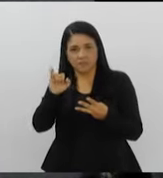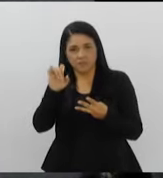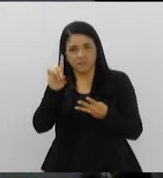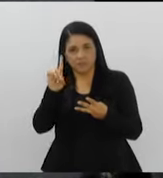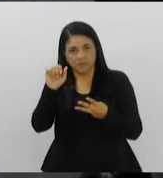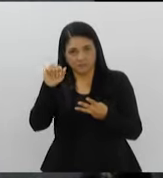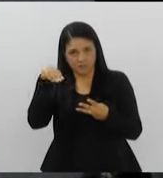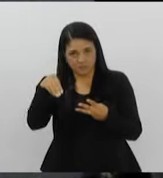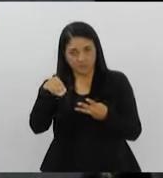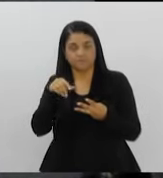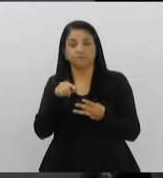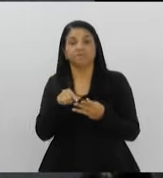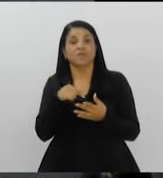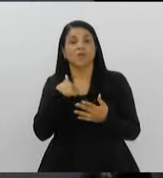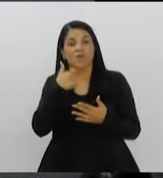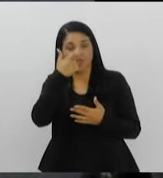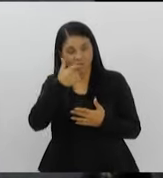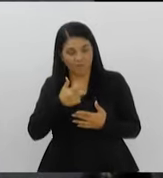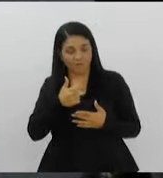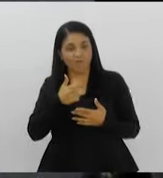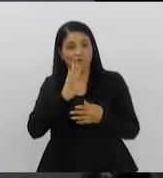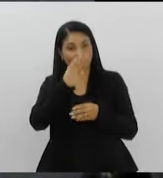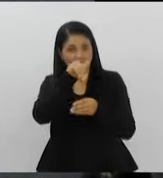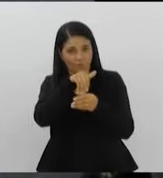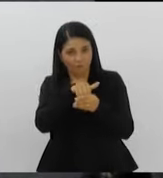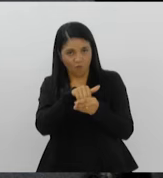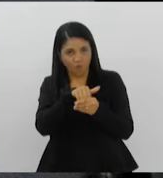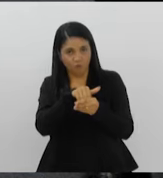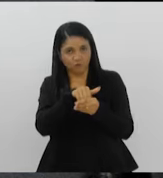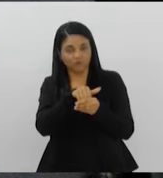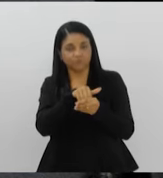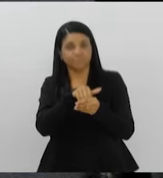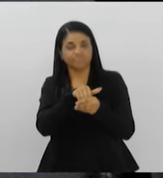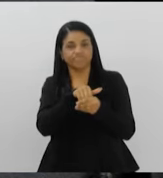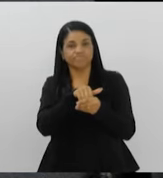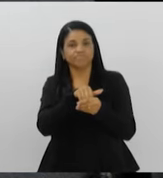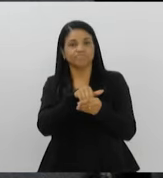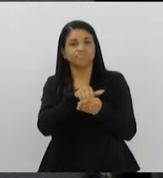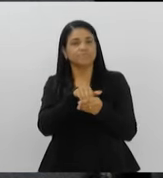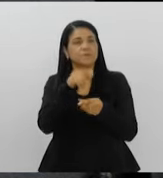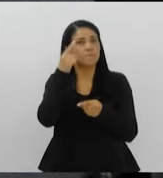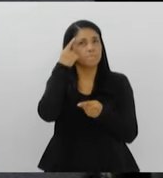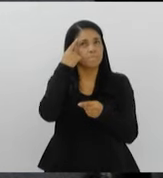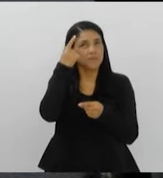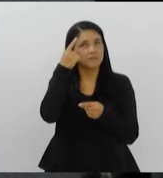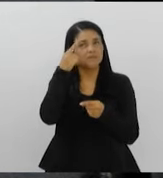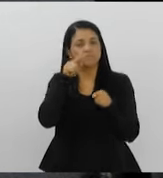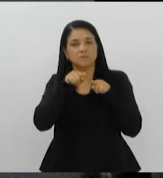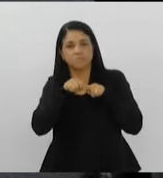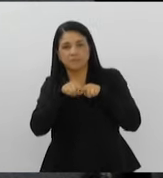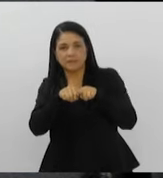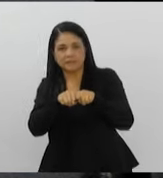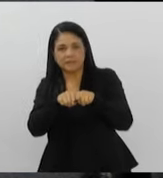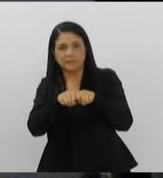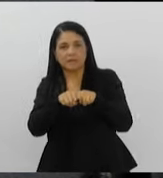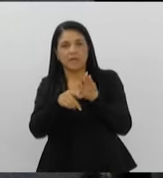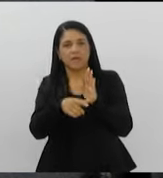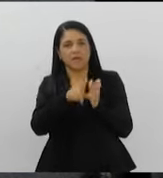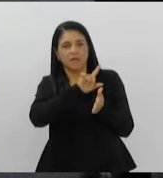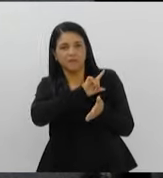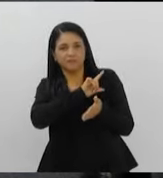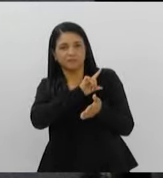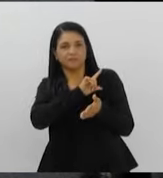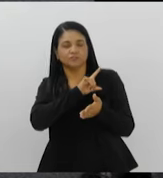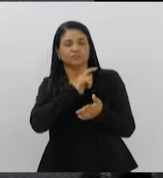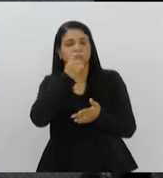Então, eu vou fazer aqui o meu voto, levando em conta as parcerias que já tive ao longo